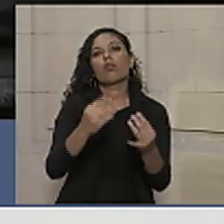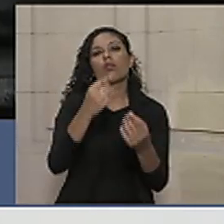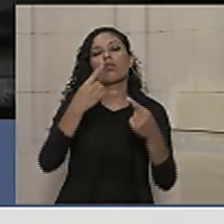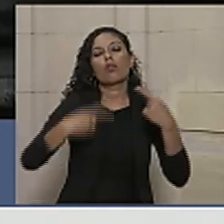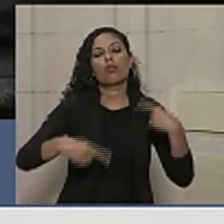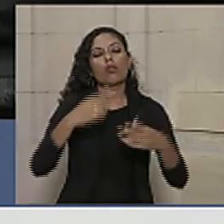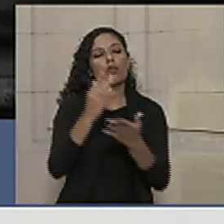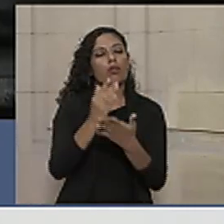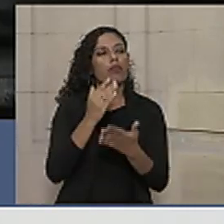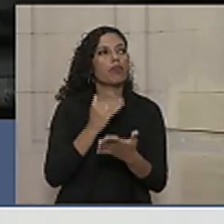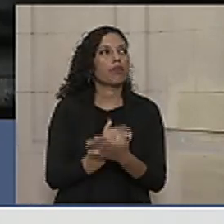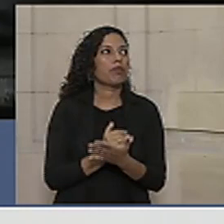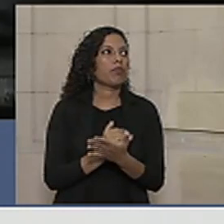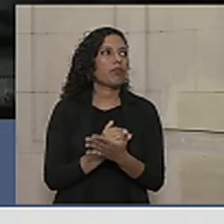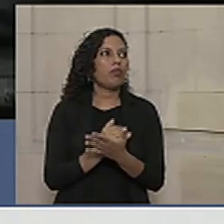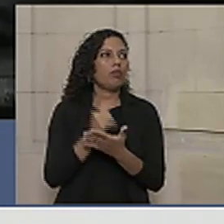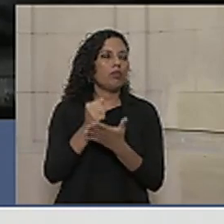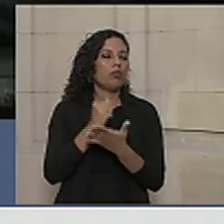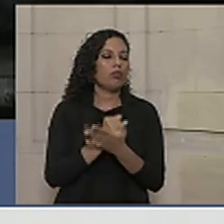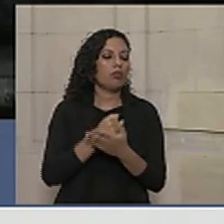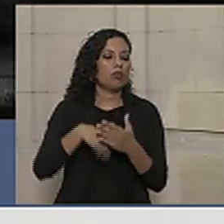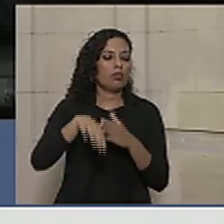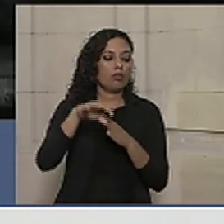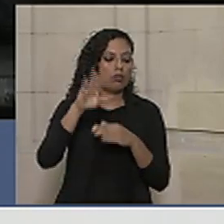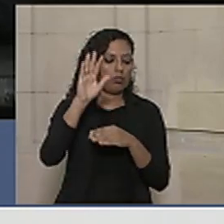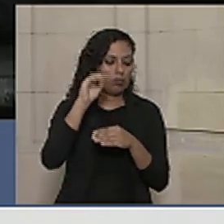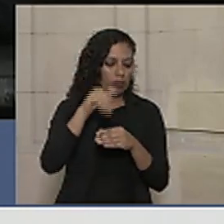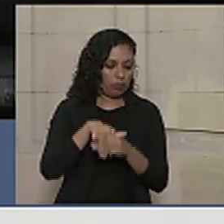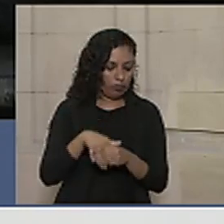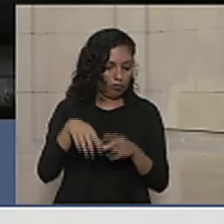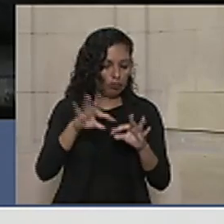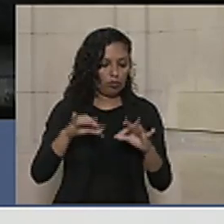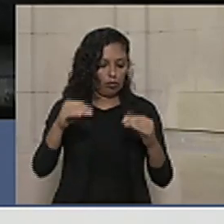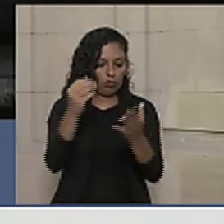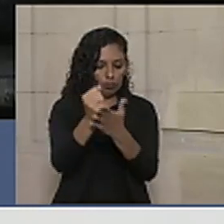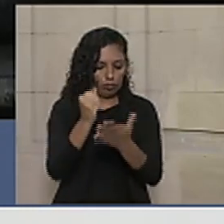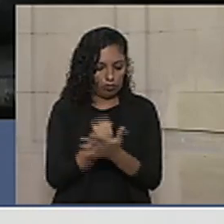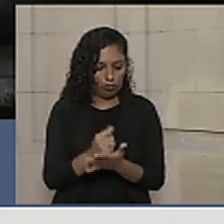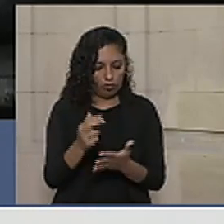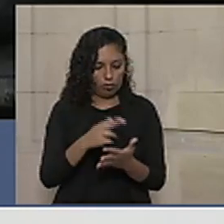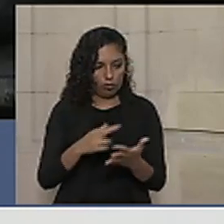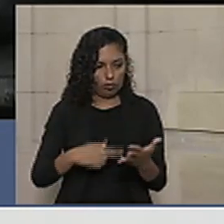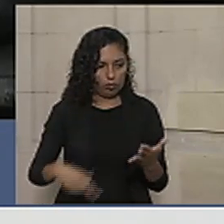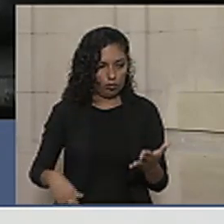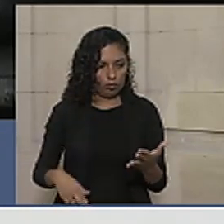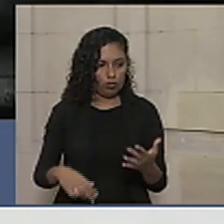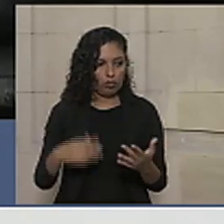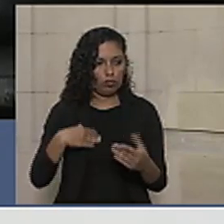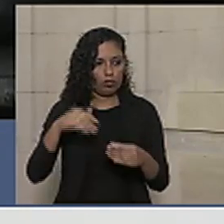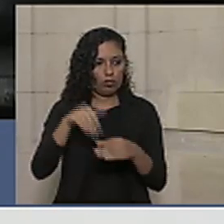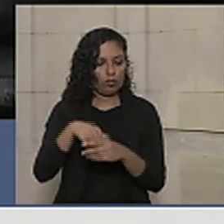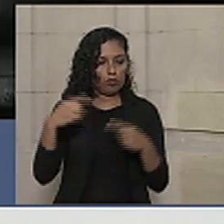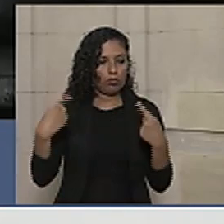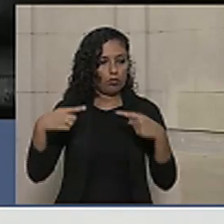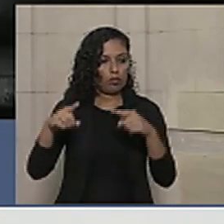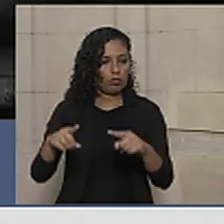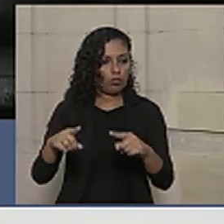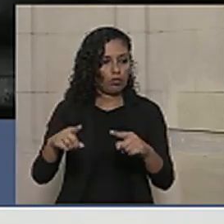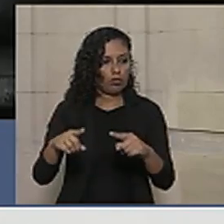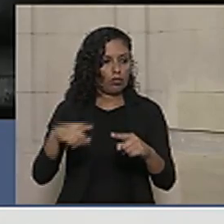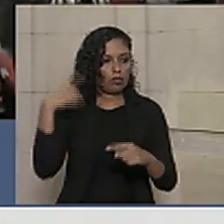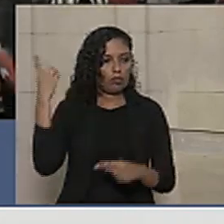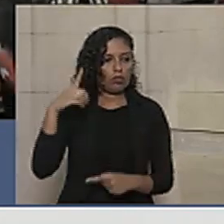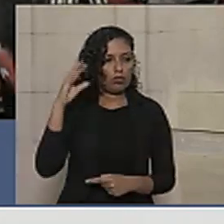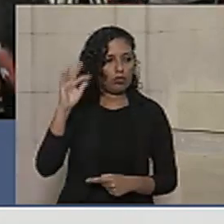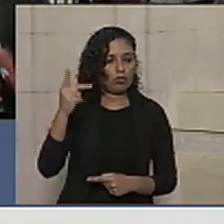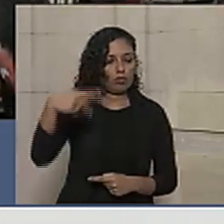estão aprovados. Em votação, o projeto assim emendado. Os senhores que aprovam nesse como estão aprovados, vai a redação do vencido voto contrário, para a segunda discussão, com voto contrário do